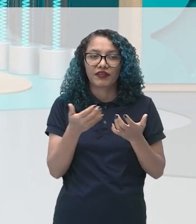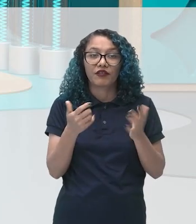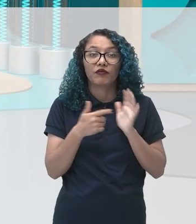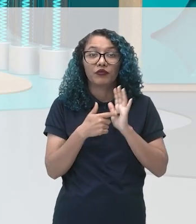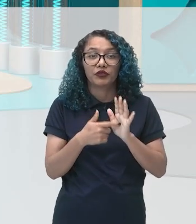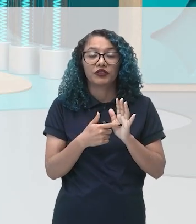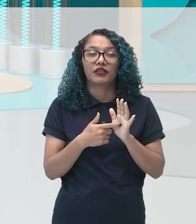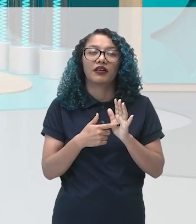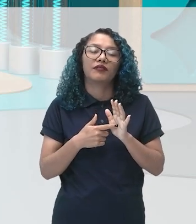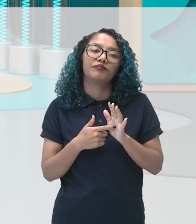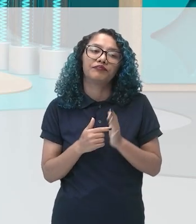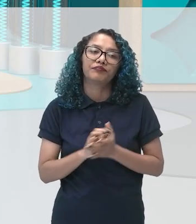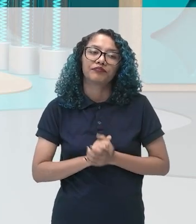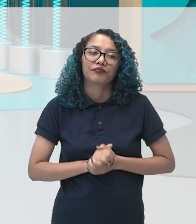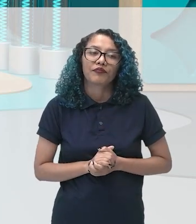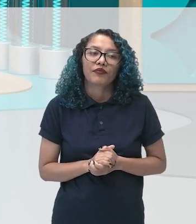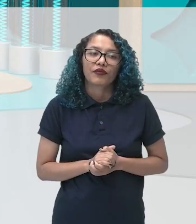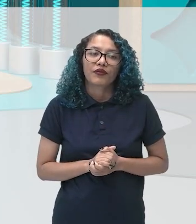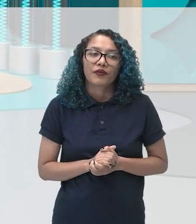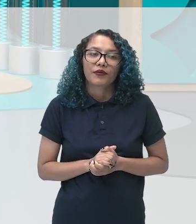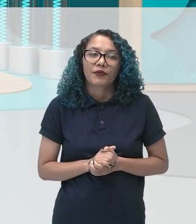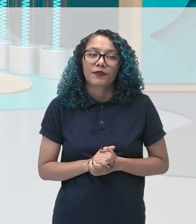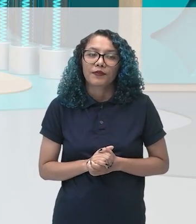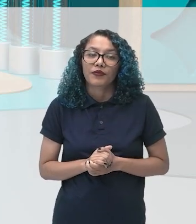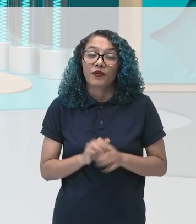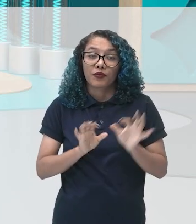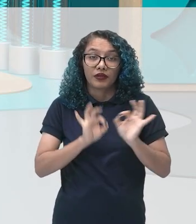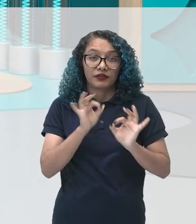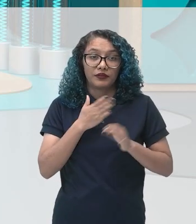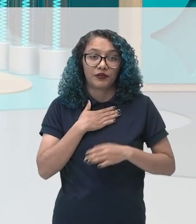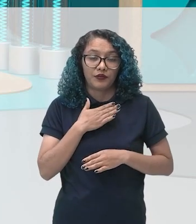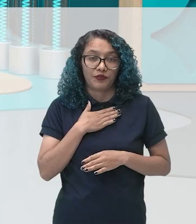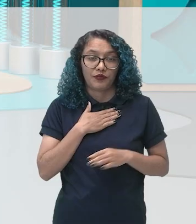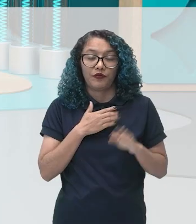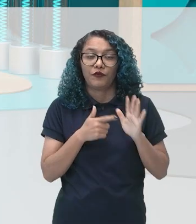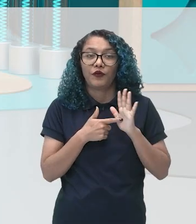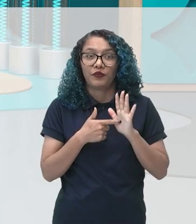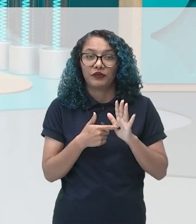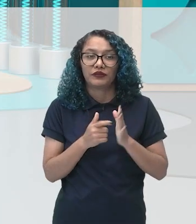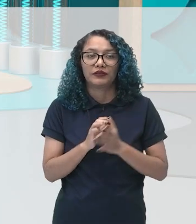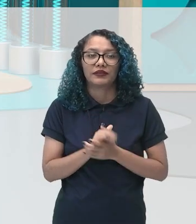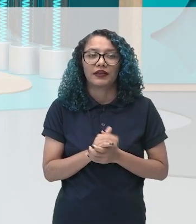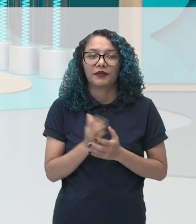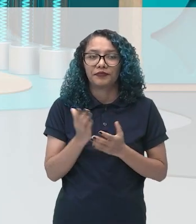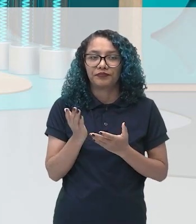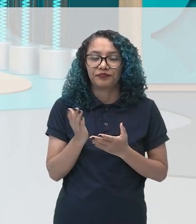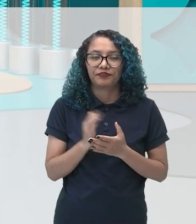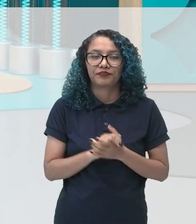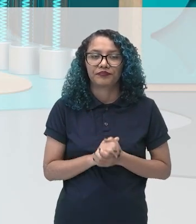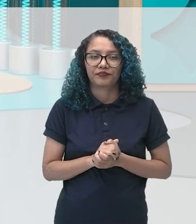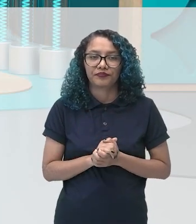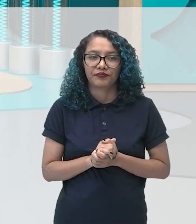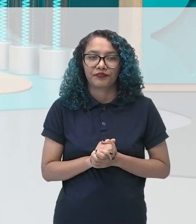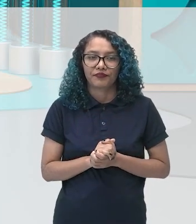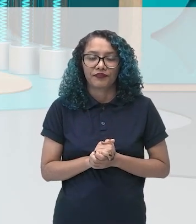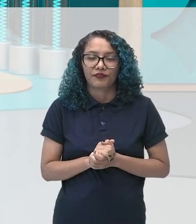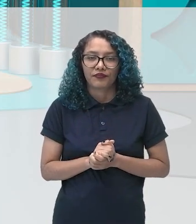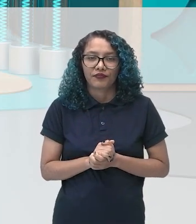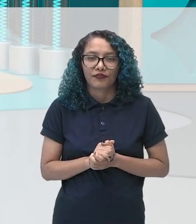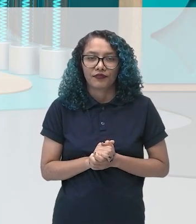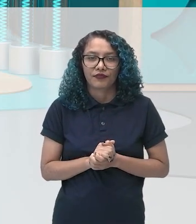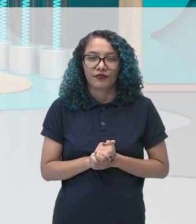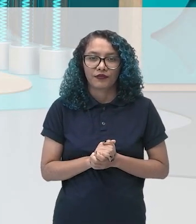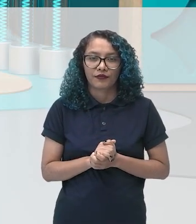fiz, né? Porque eu mostrei para vocês os itens e expliquei. Agora, o planejamento que foi feito para entrevistar a Nanda, que